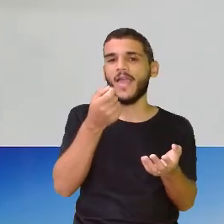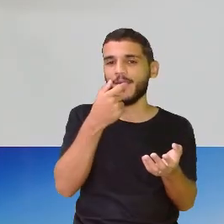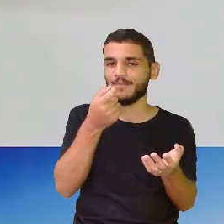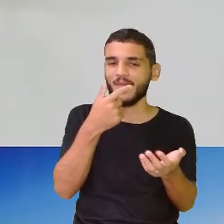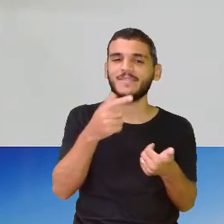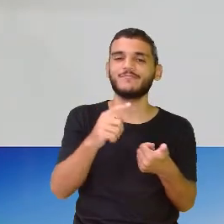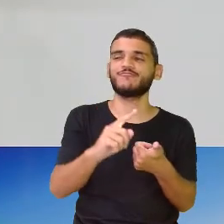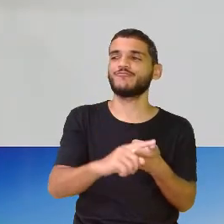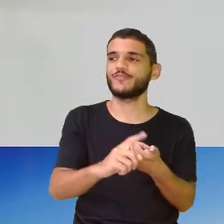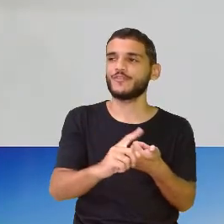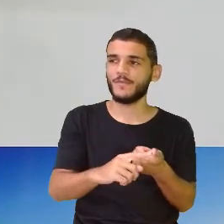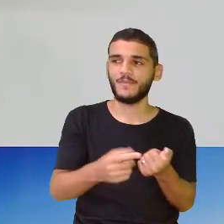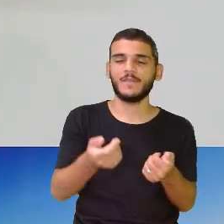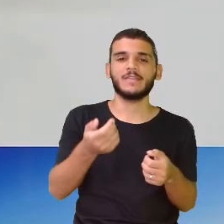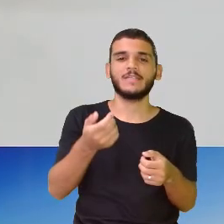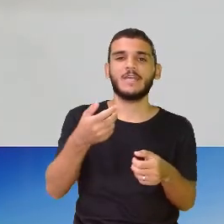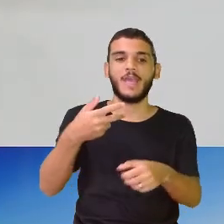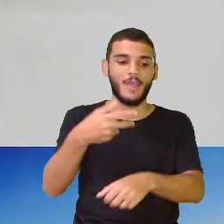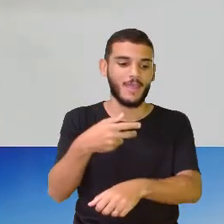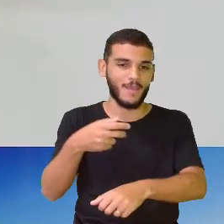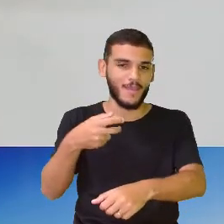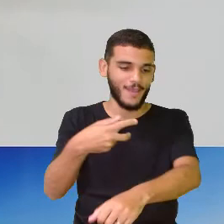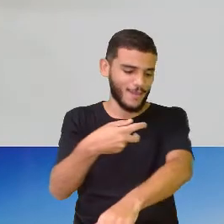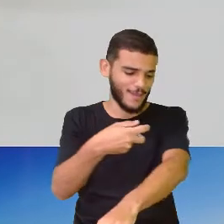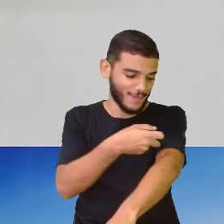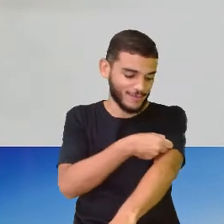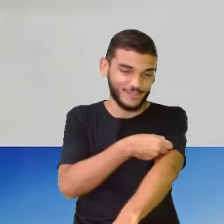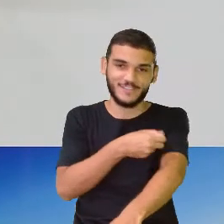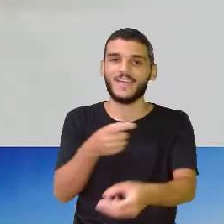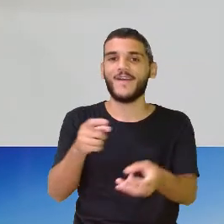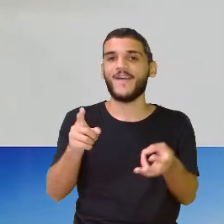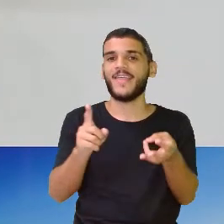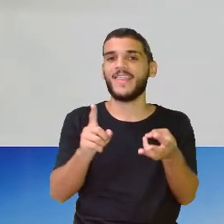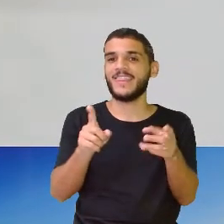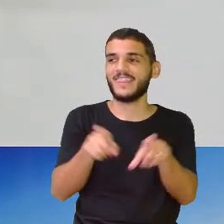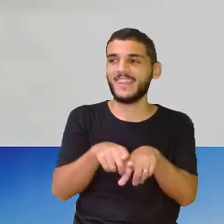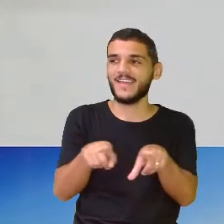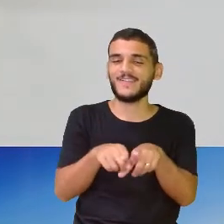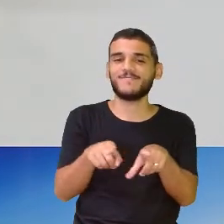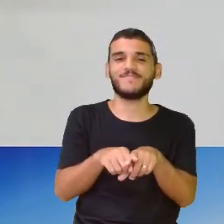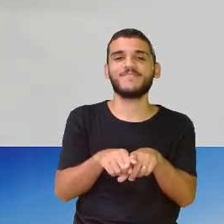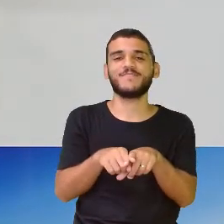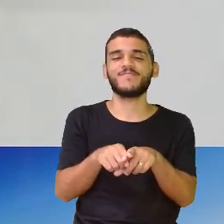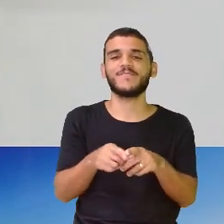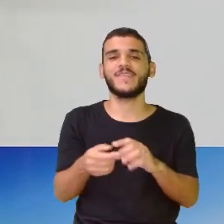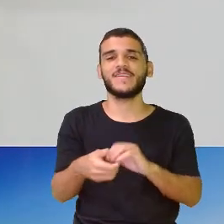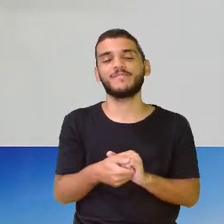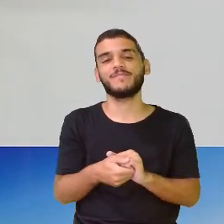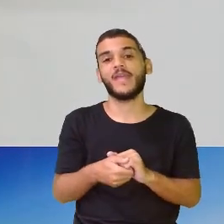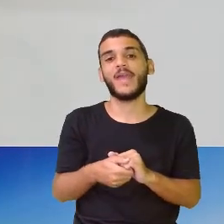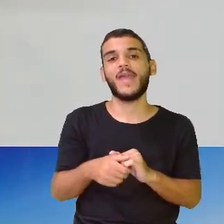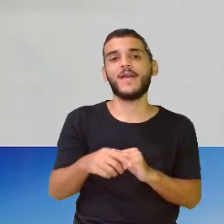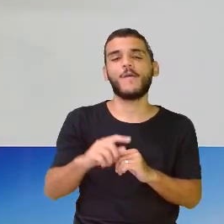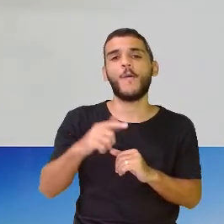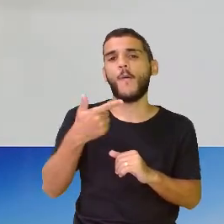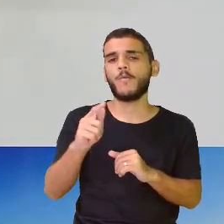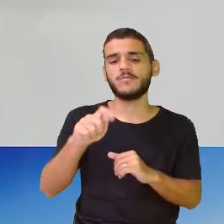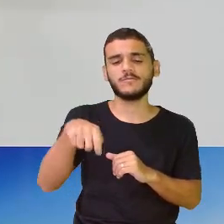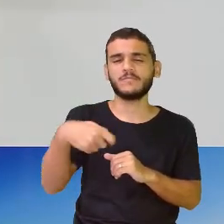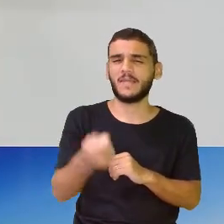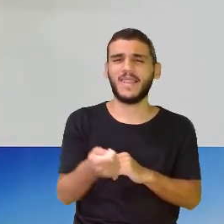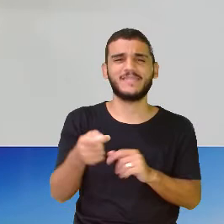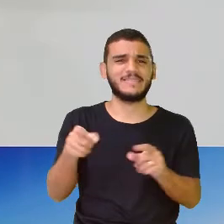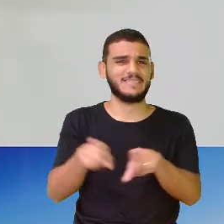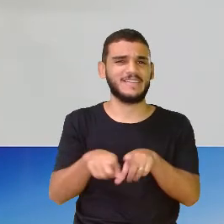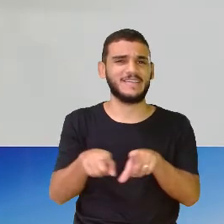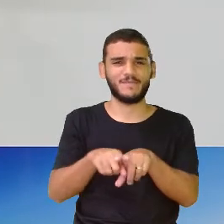ouvir. Palavras que poderiam nem existir, mas estão aí e infelizmente a gente escuta sim. E outras palavras que também